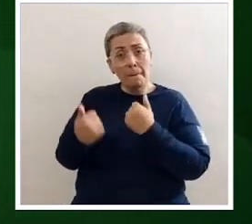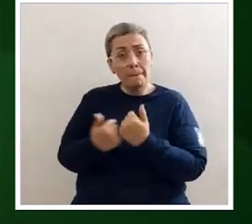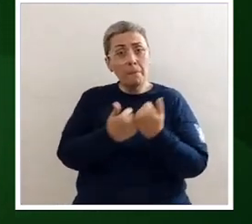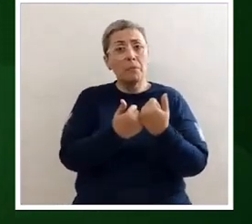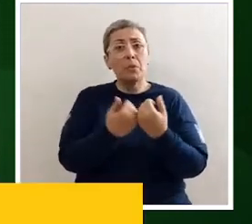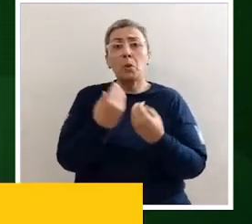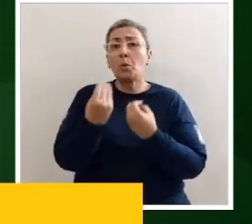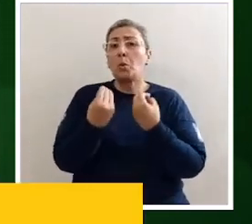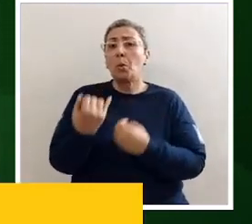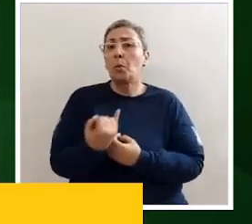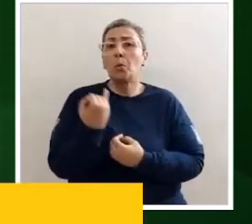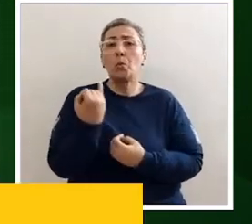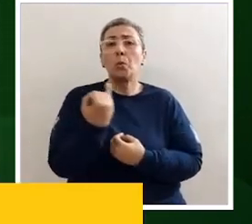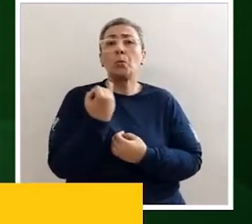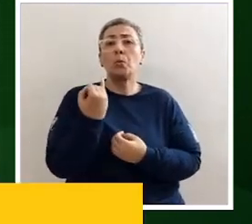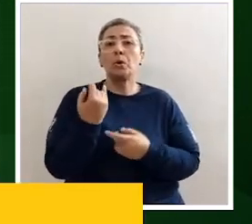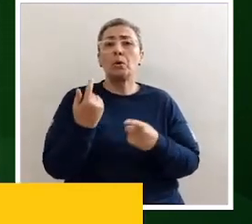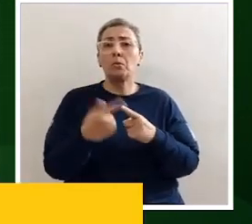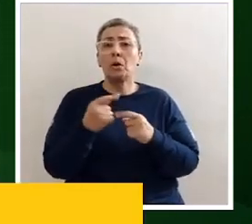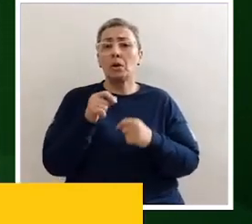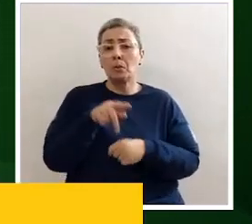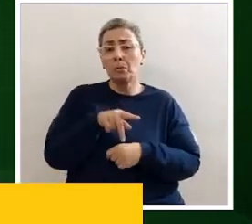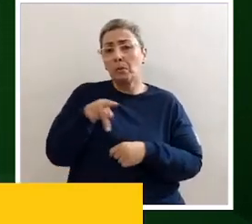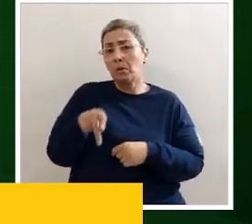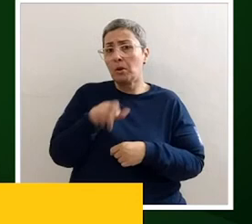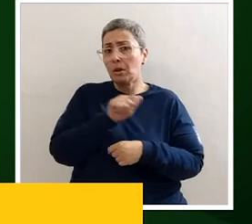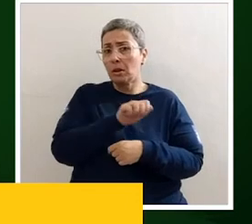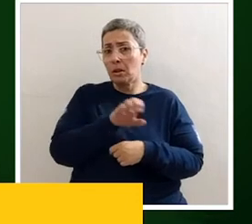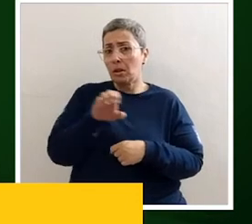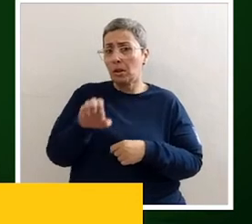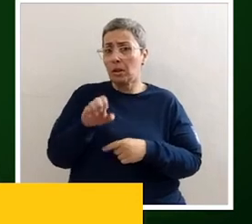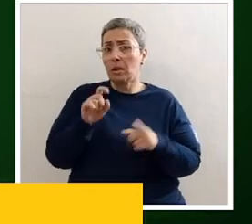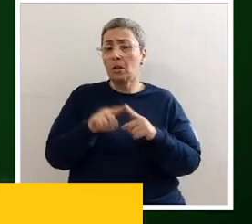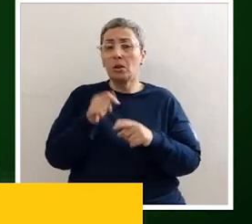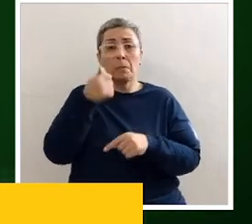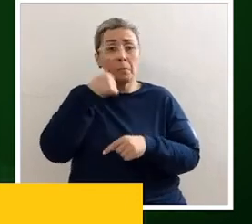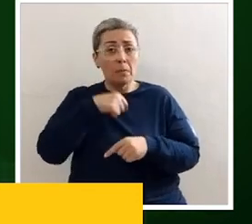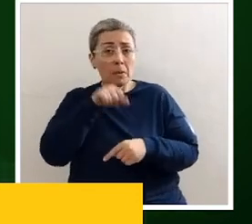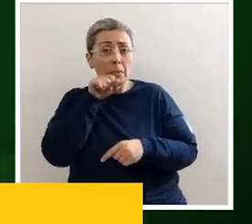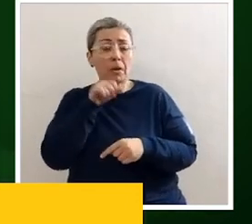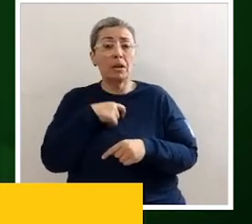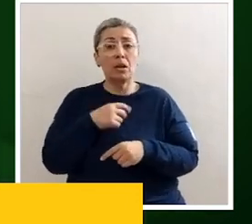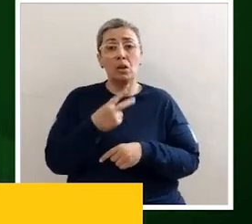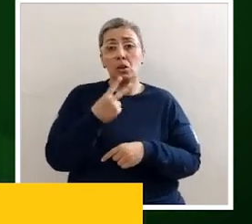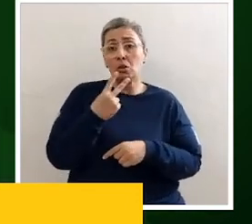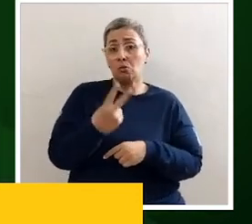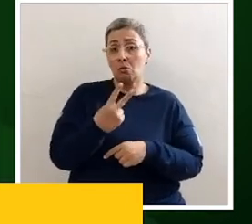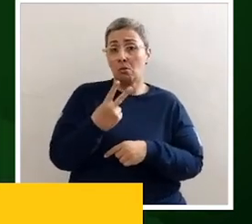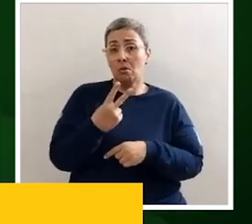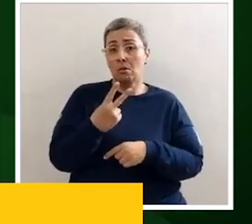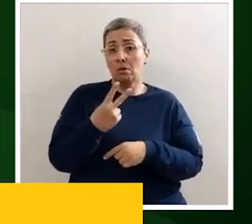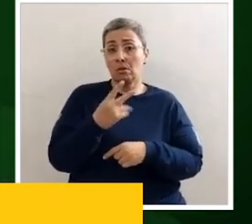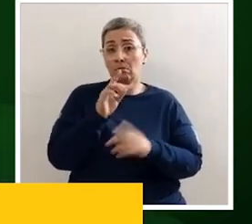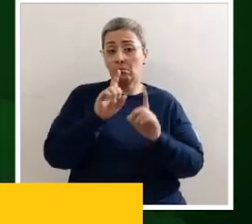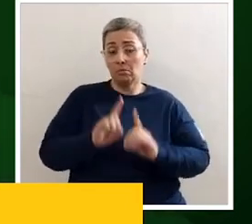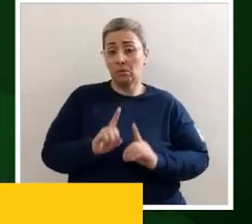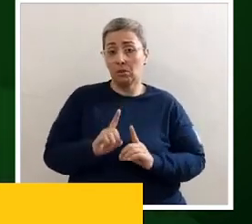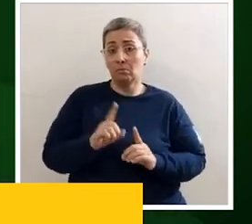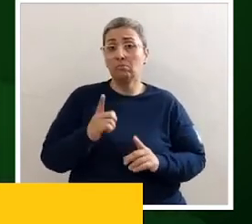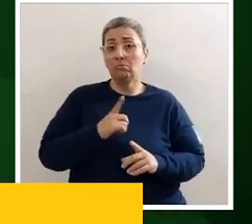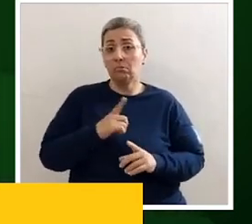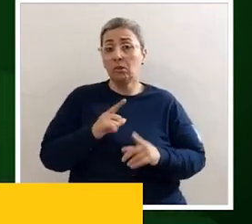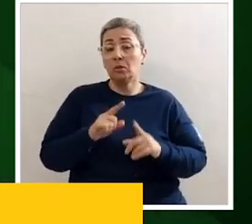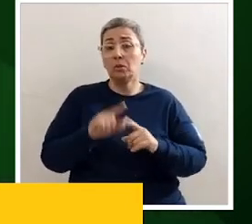a importância eu como professora de ae e mãe de duas pessoas com deficiência é